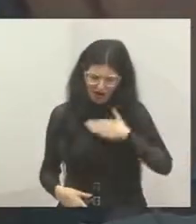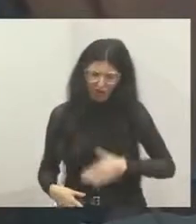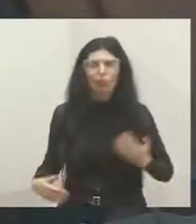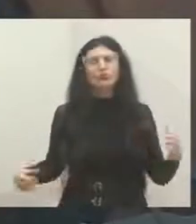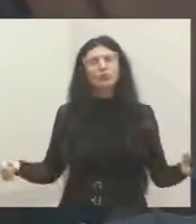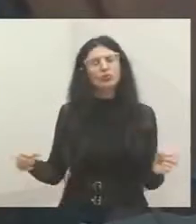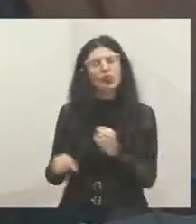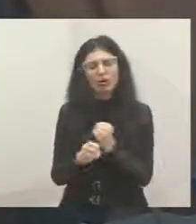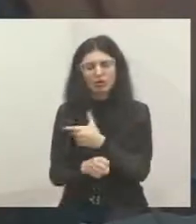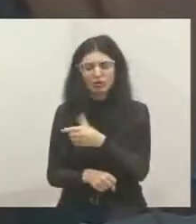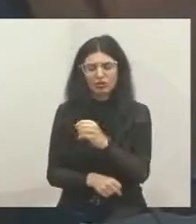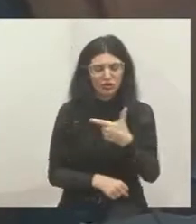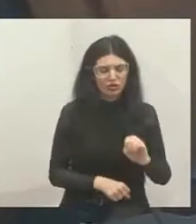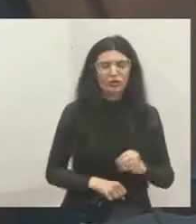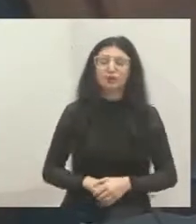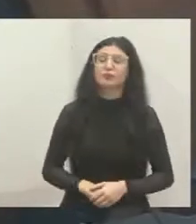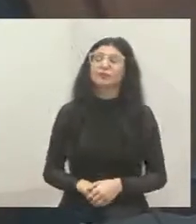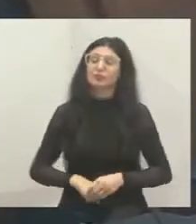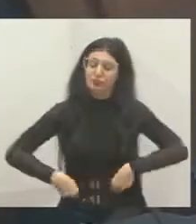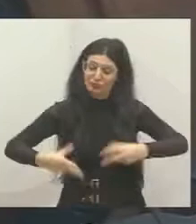2020